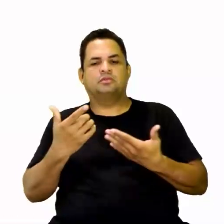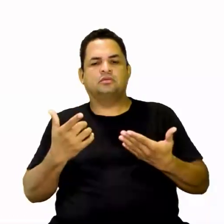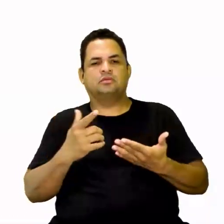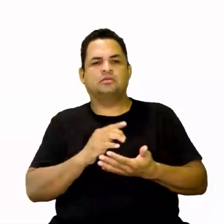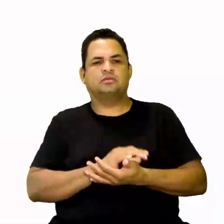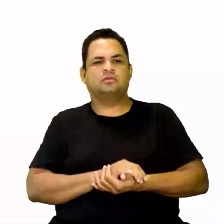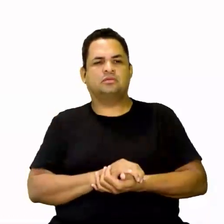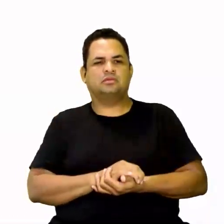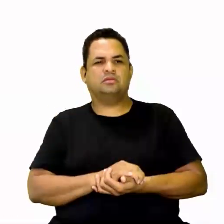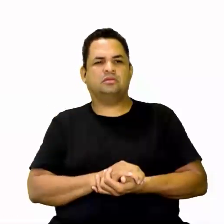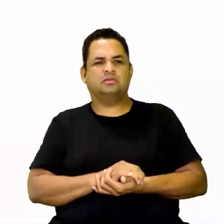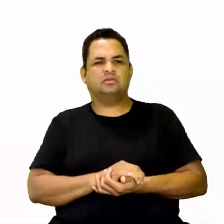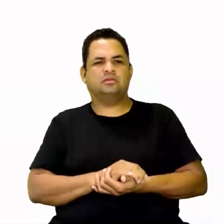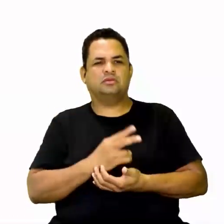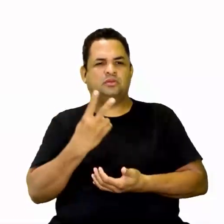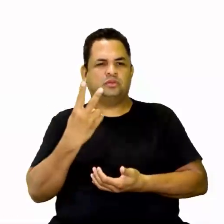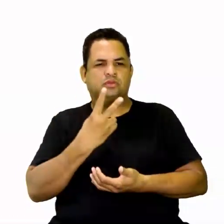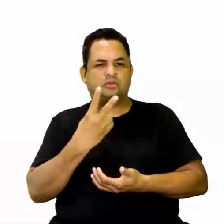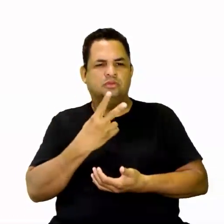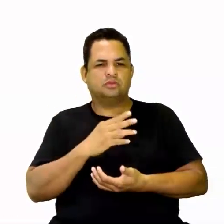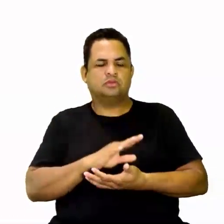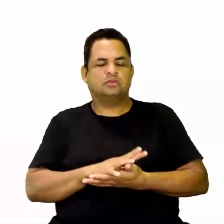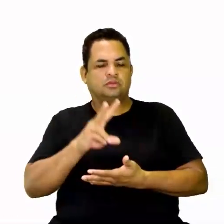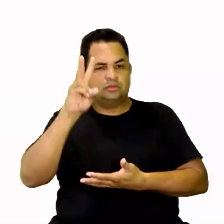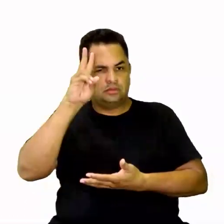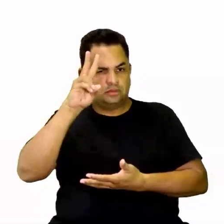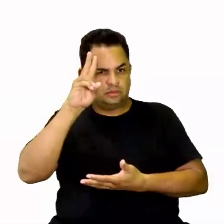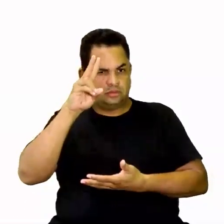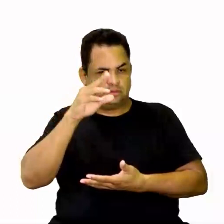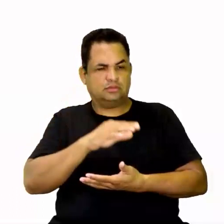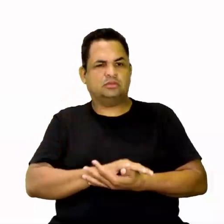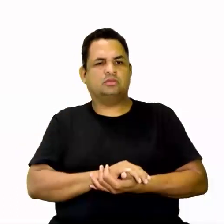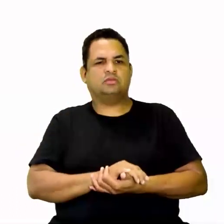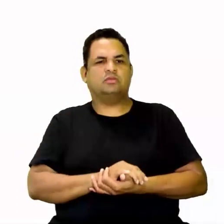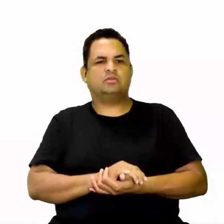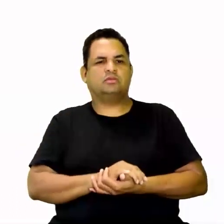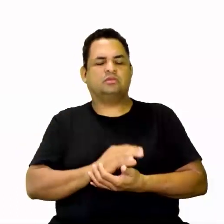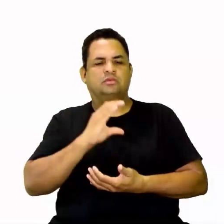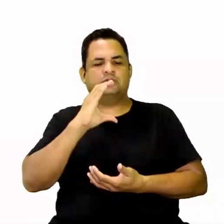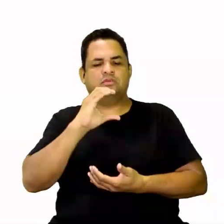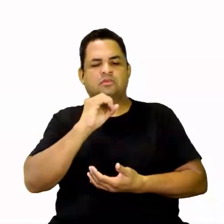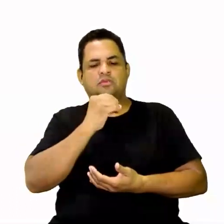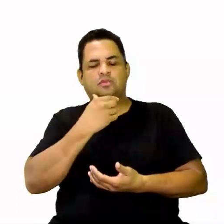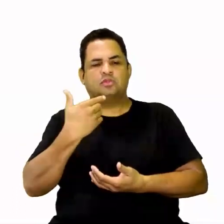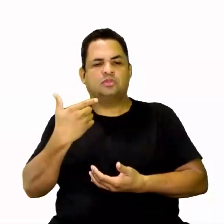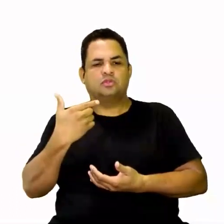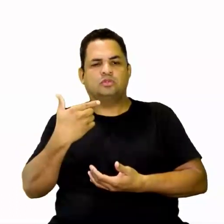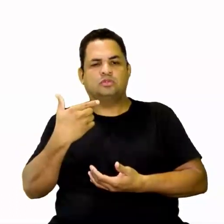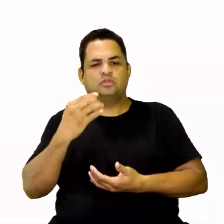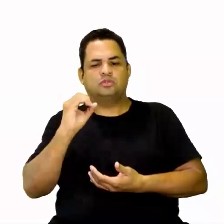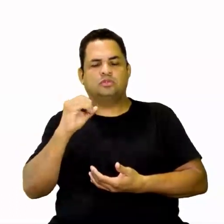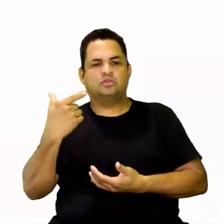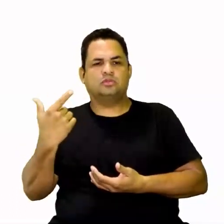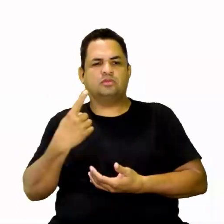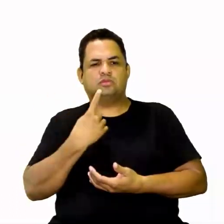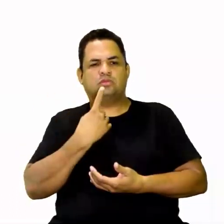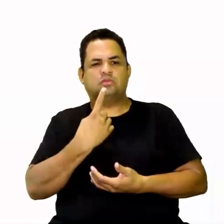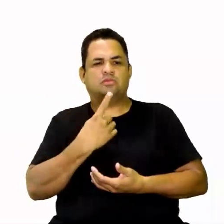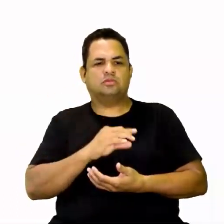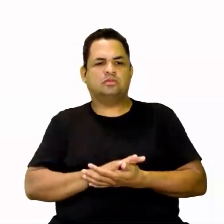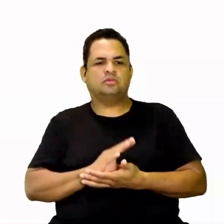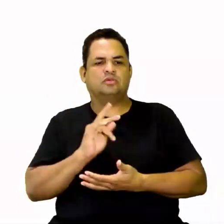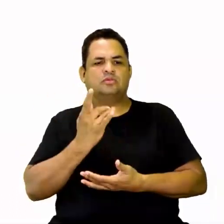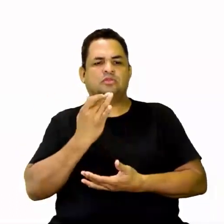Olha lá. 2, lembrando, gás carbônico e oxigênio é 1, então seria homogênea,